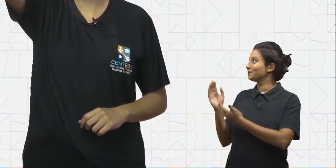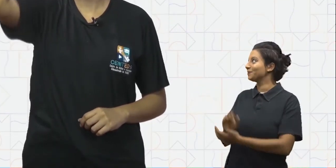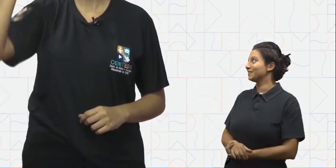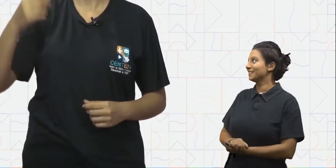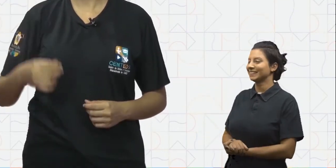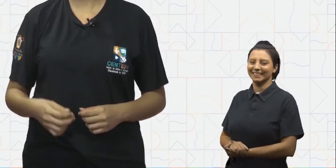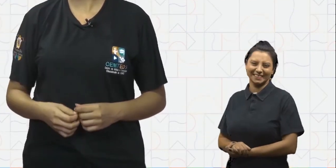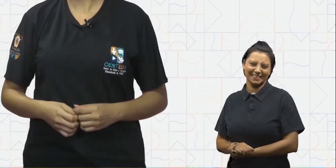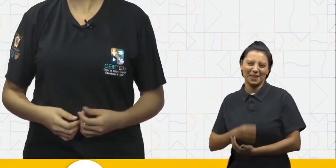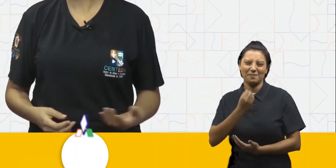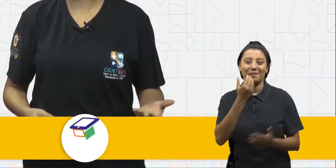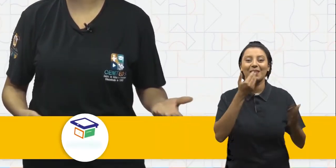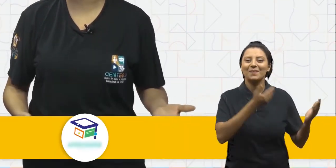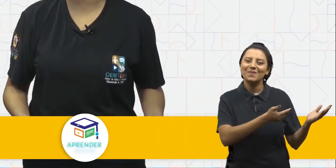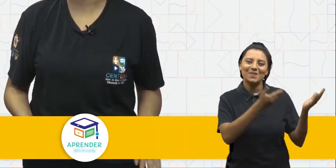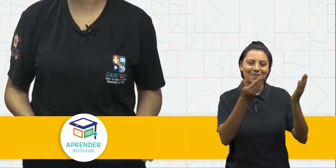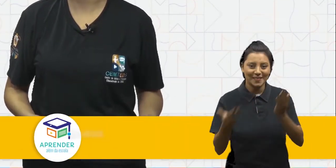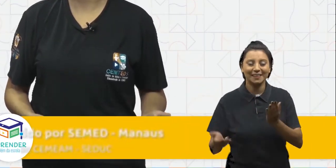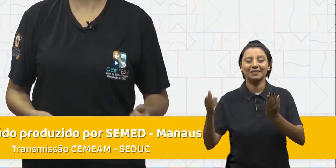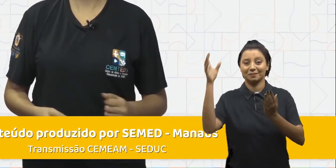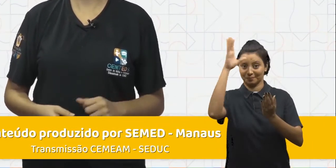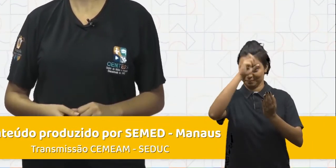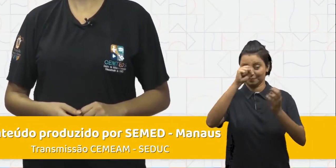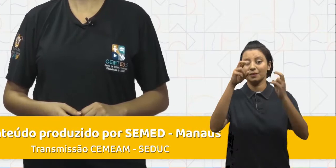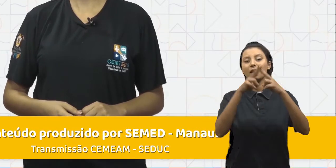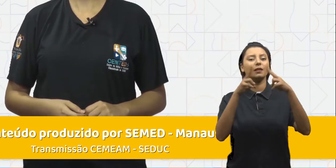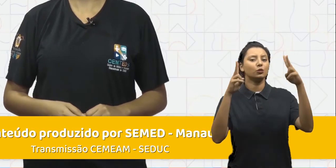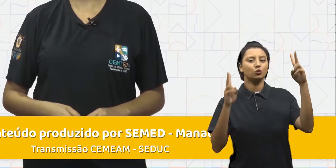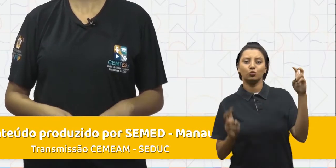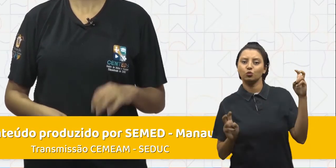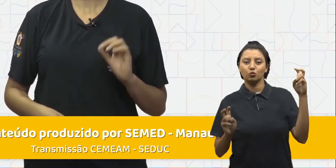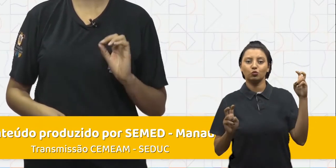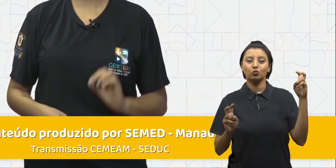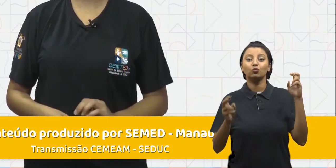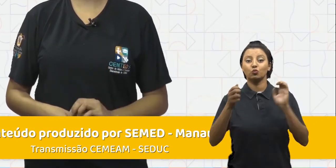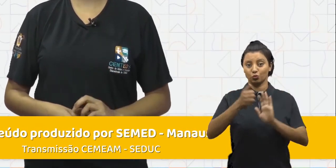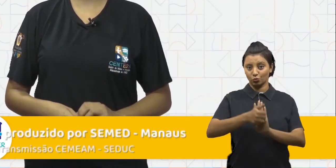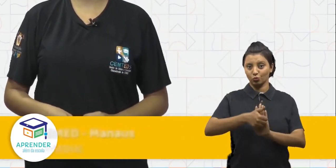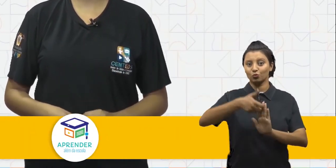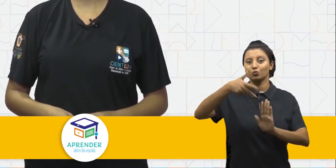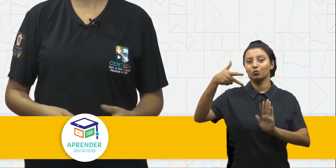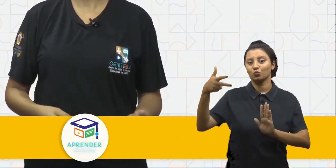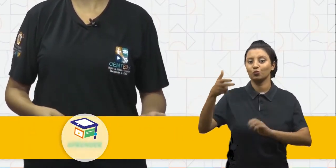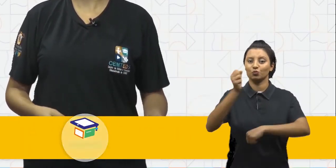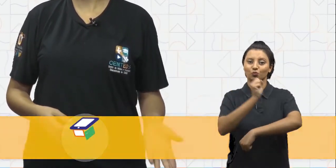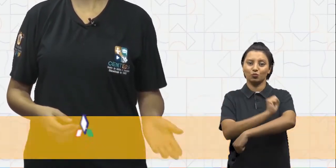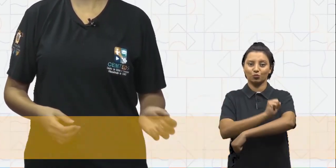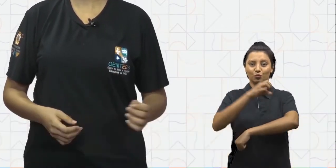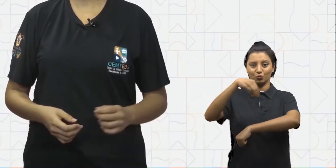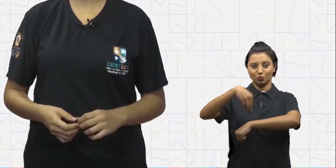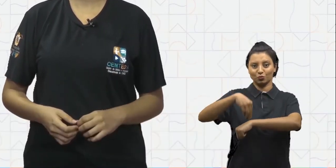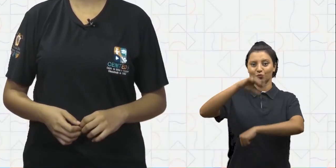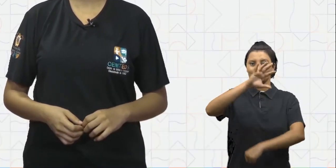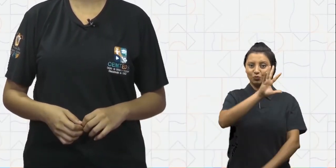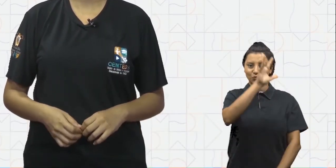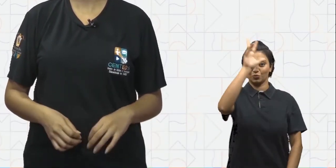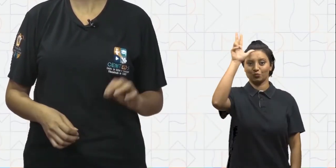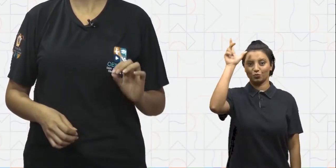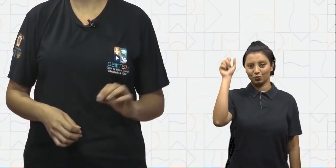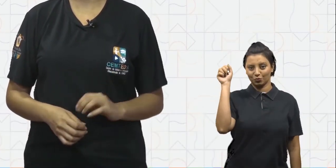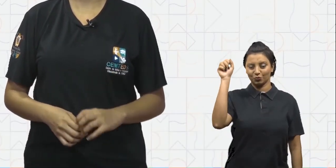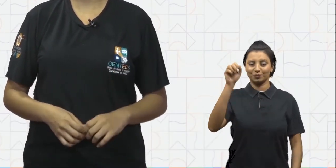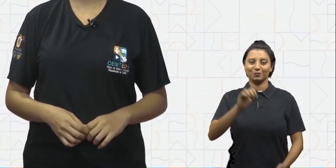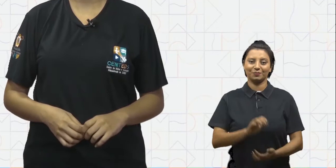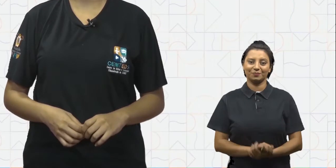é esse. Bem-vindo ao projeto Aprender Além da Escola, do Centro de Mídias e Tecnologias